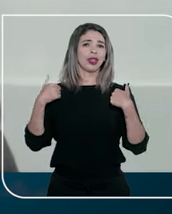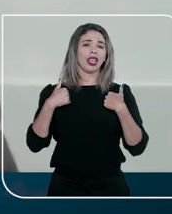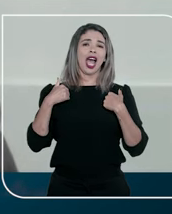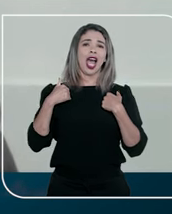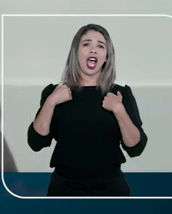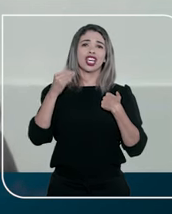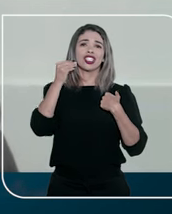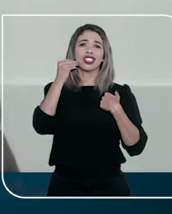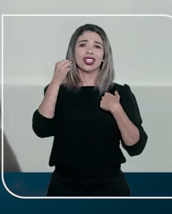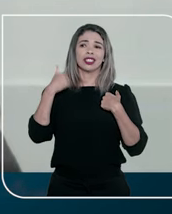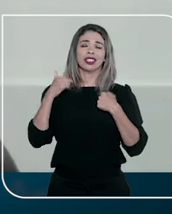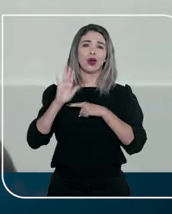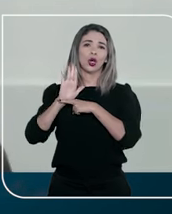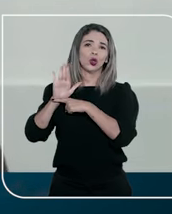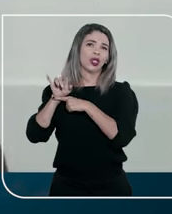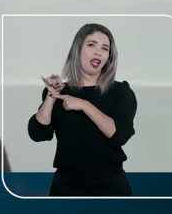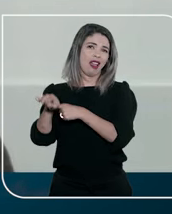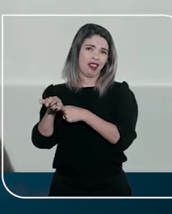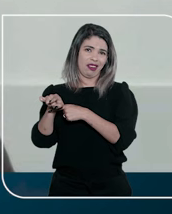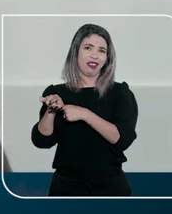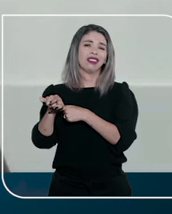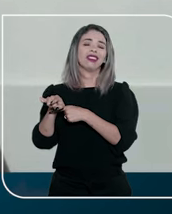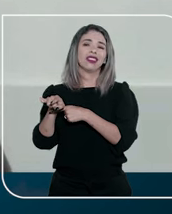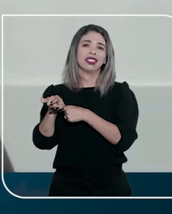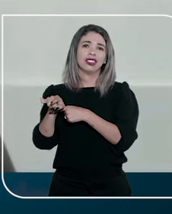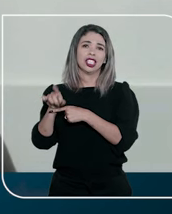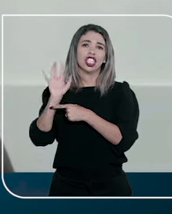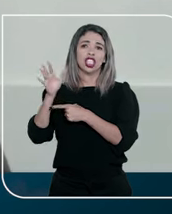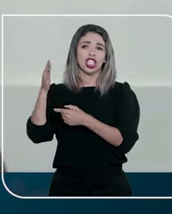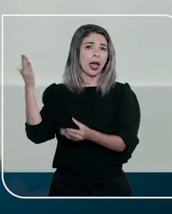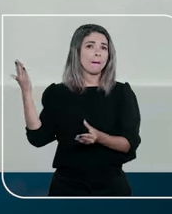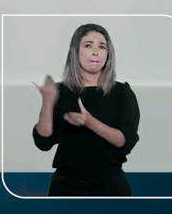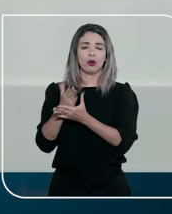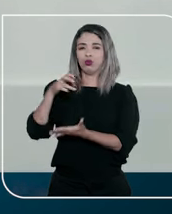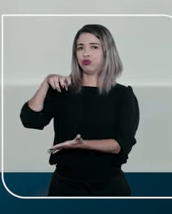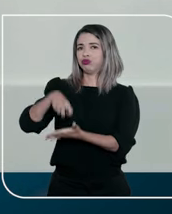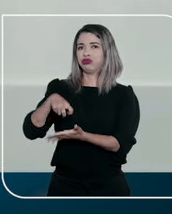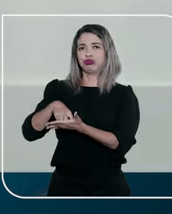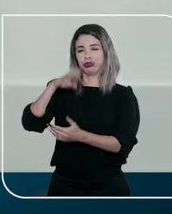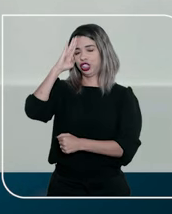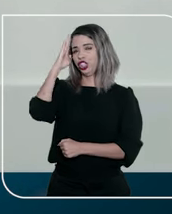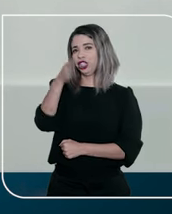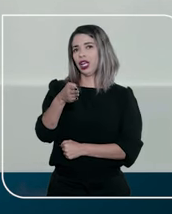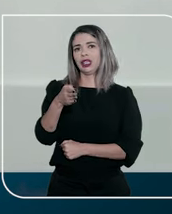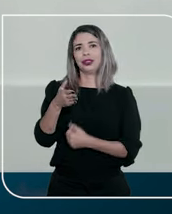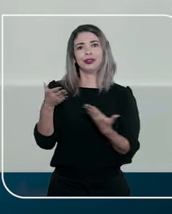maneira adequada e pule, né, a etapa de entrar em contato com a companhia ou ir a